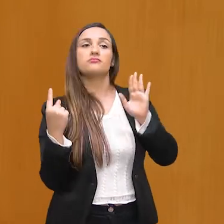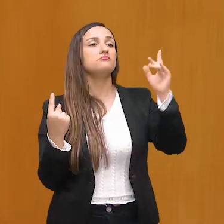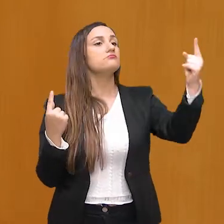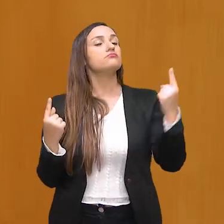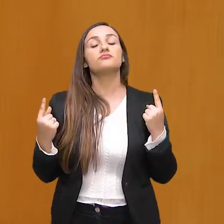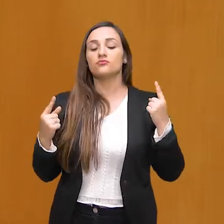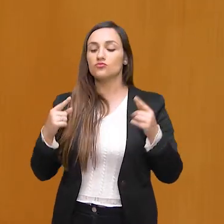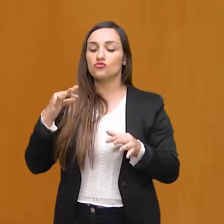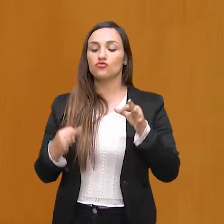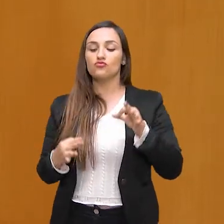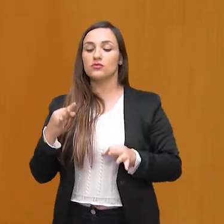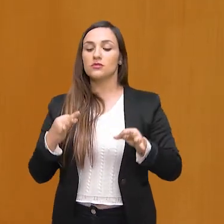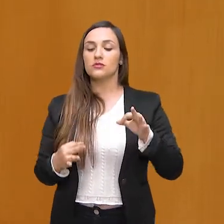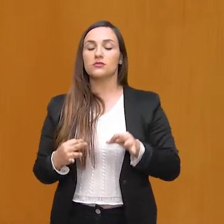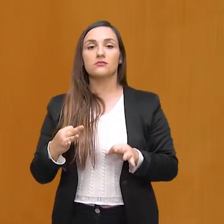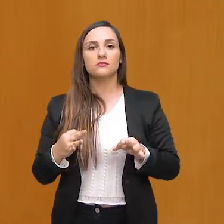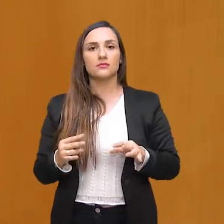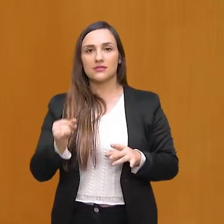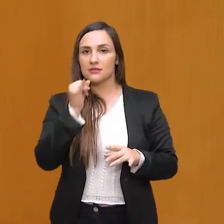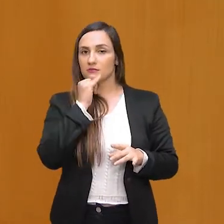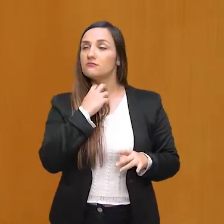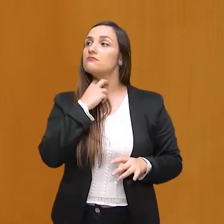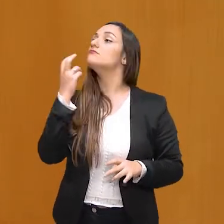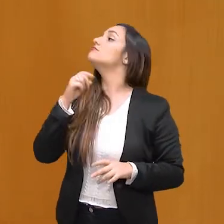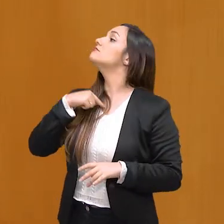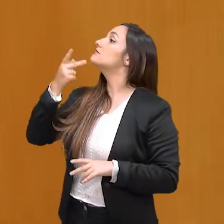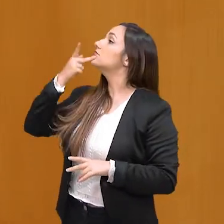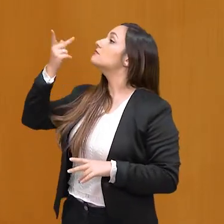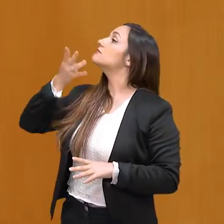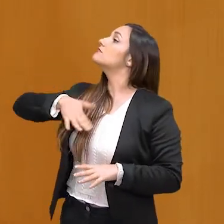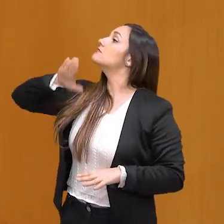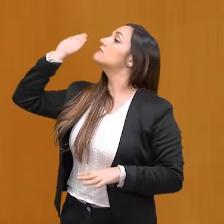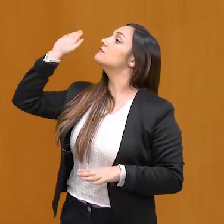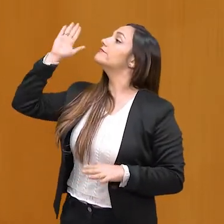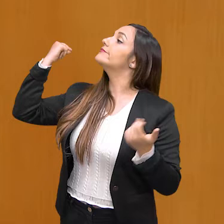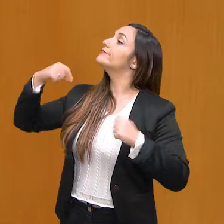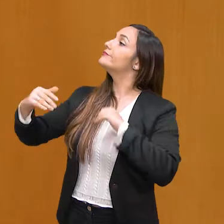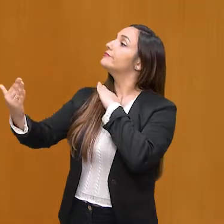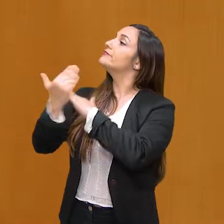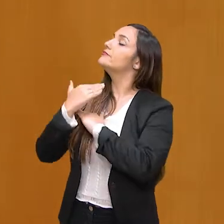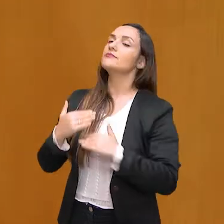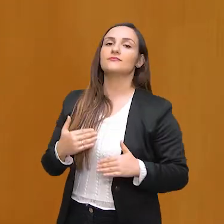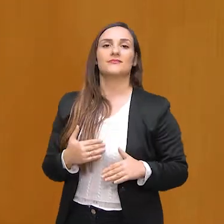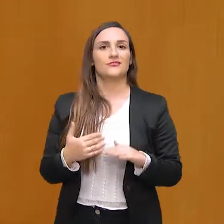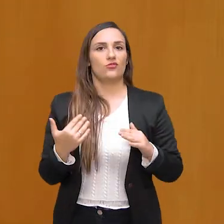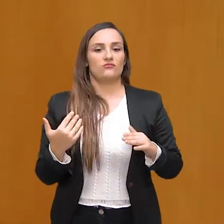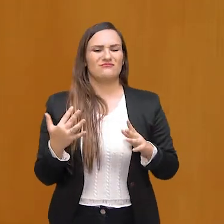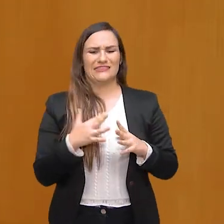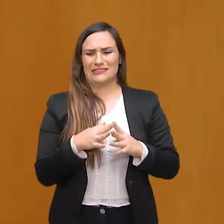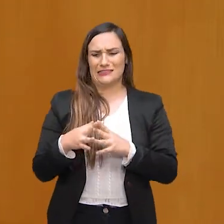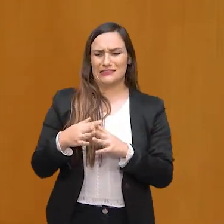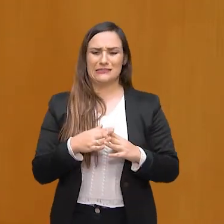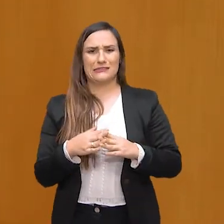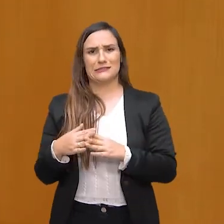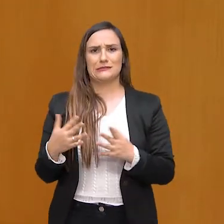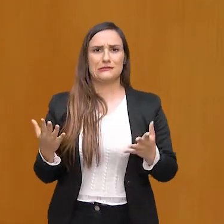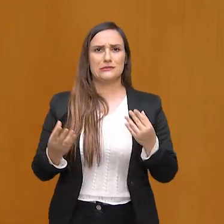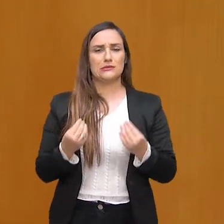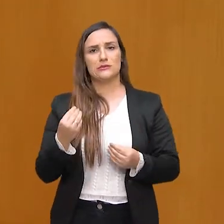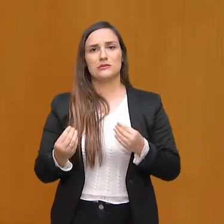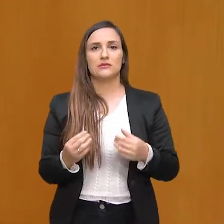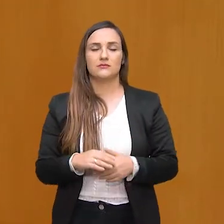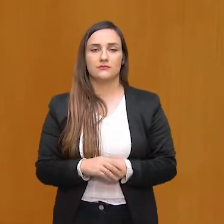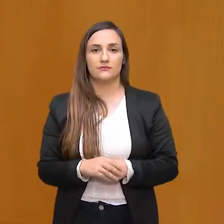direito civil. E a forma como a pessoa chegava ao juiz é invocando só o direito civil. E então havia uma